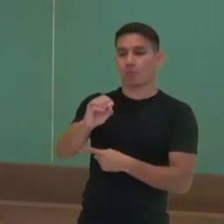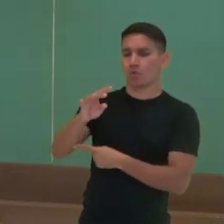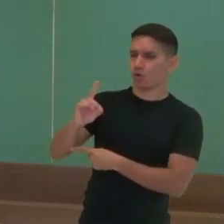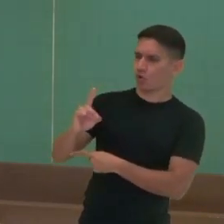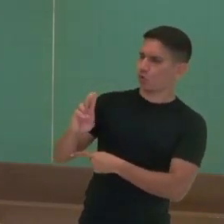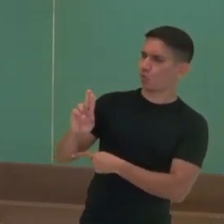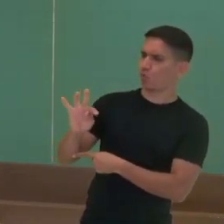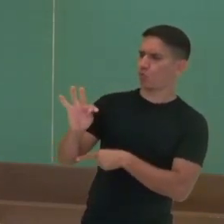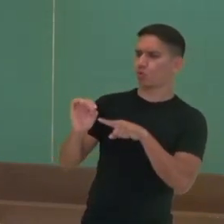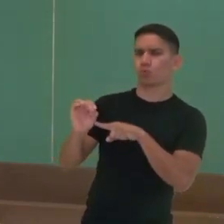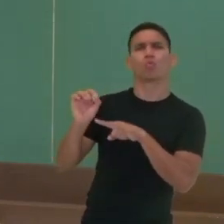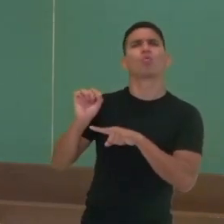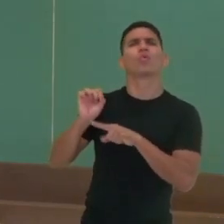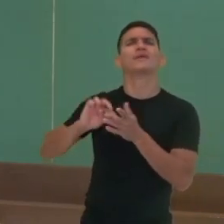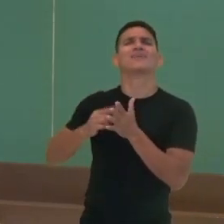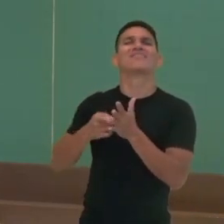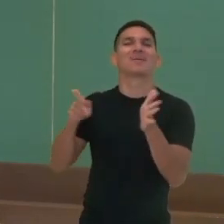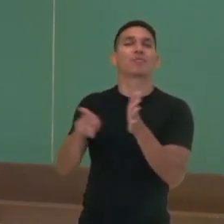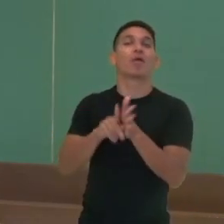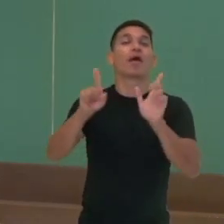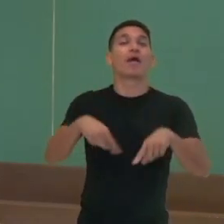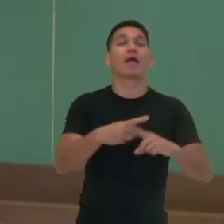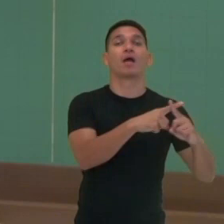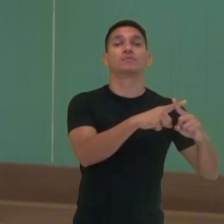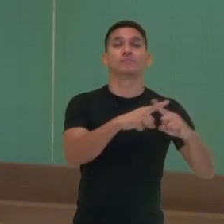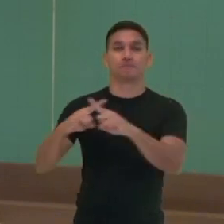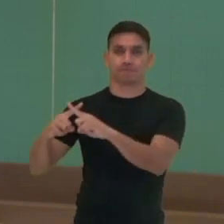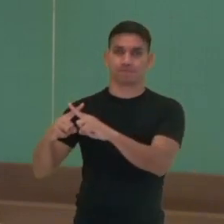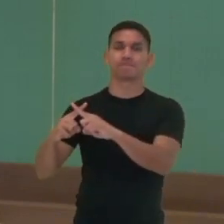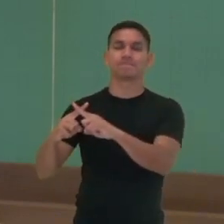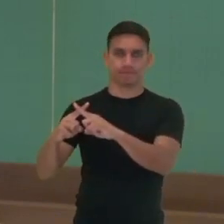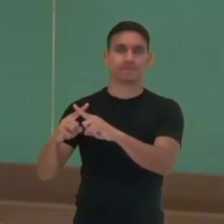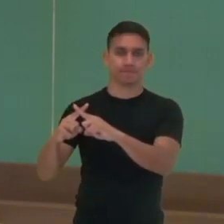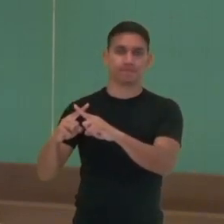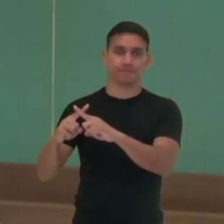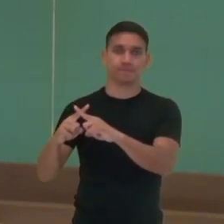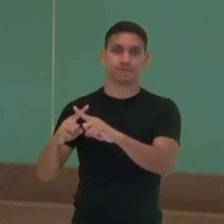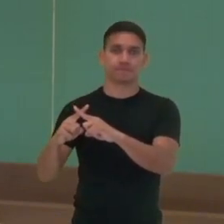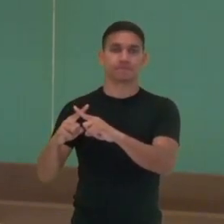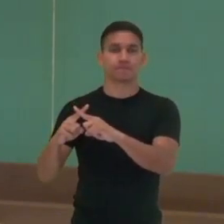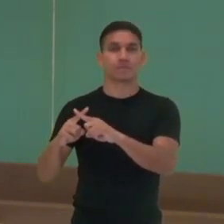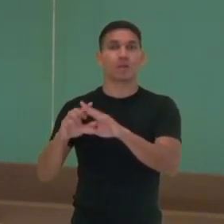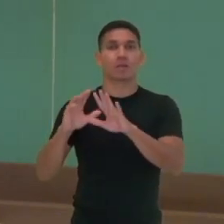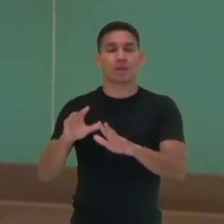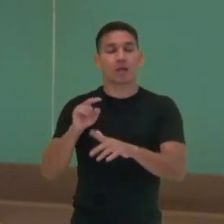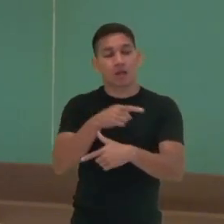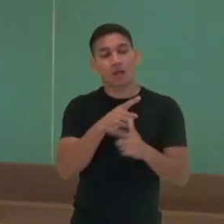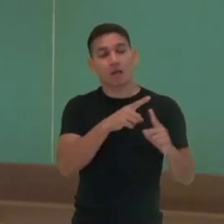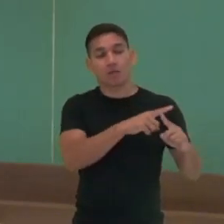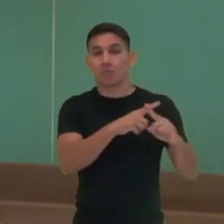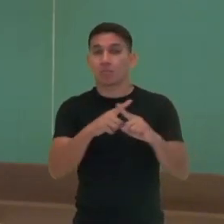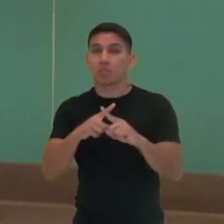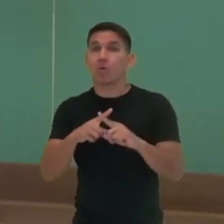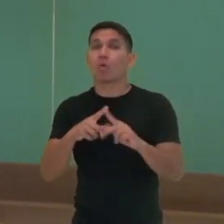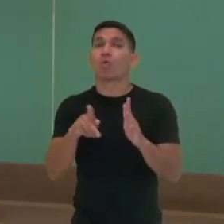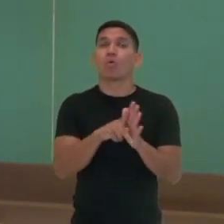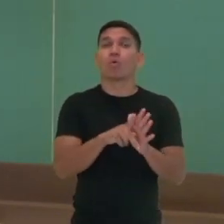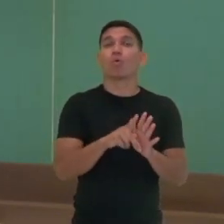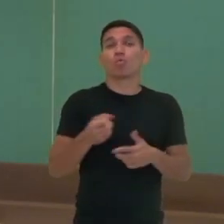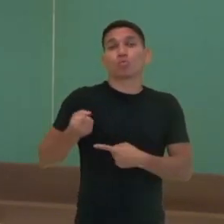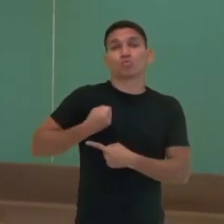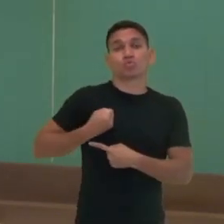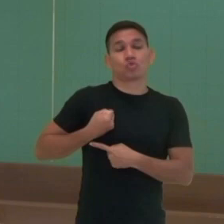a palavra produto, eu estou me referindo à multiplicação. A multiplicação dos